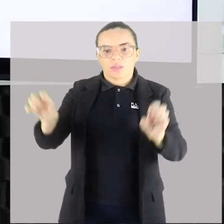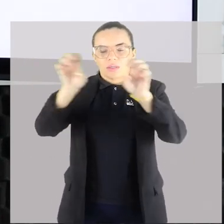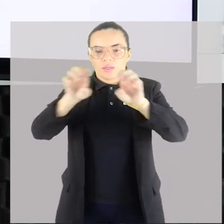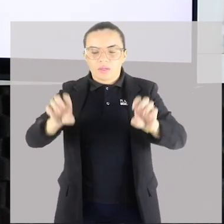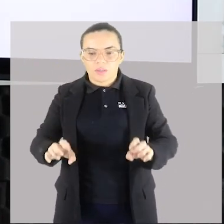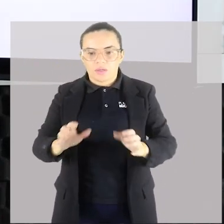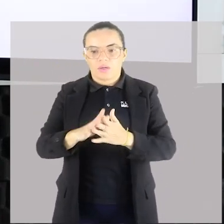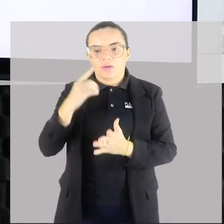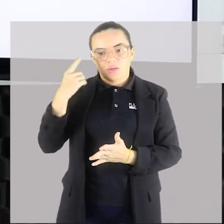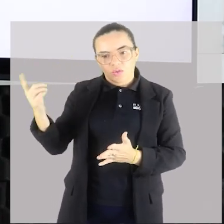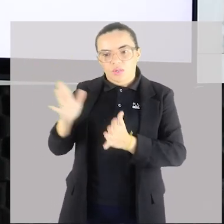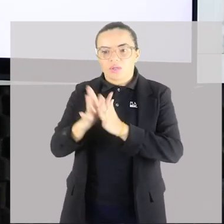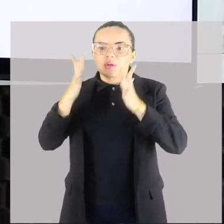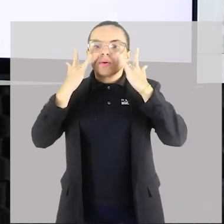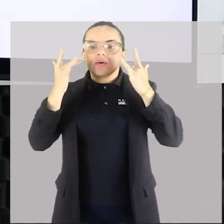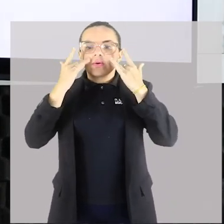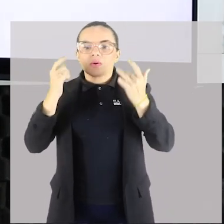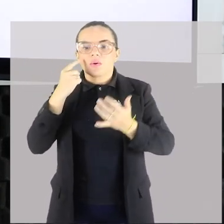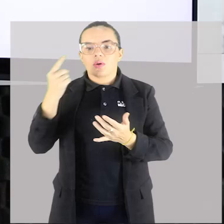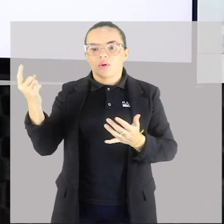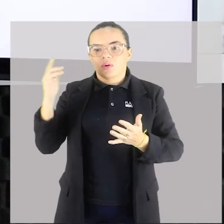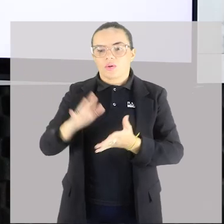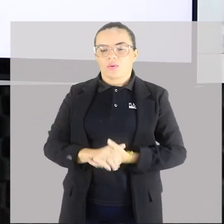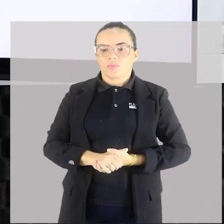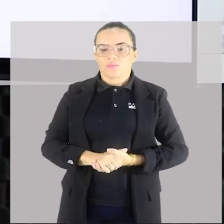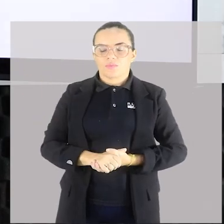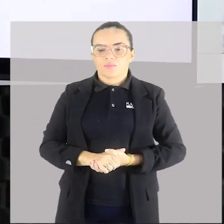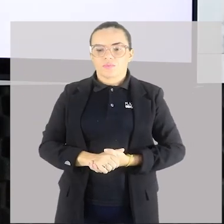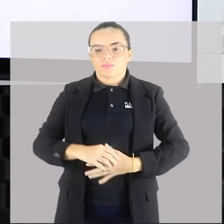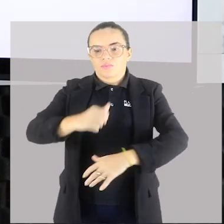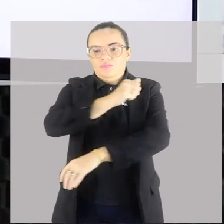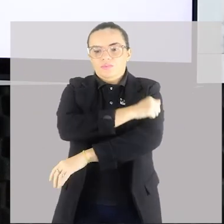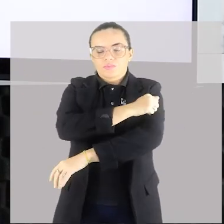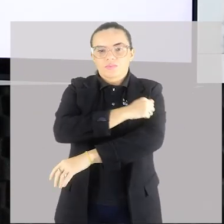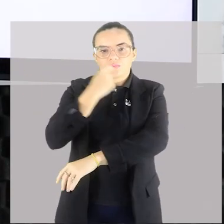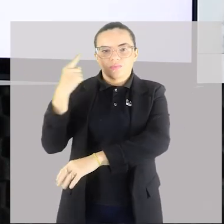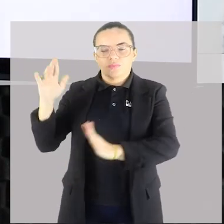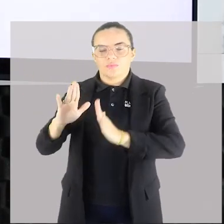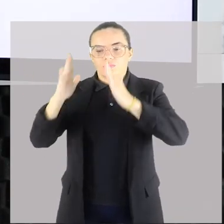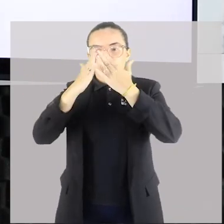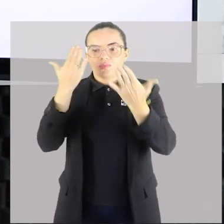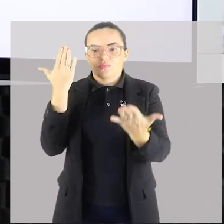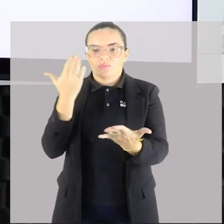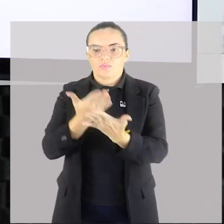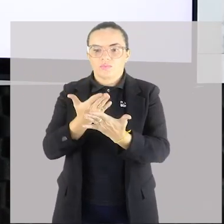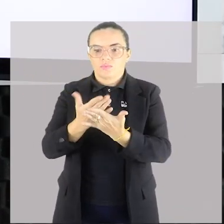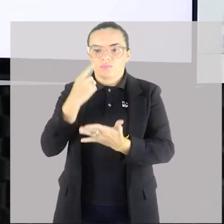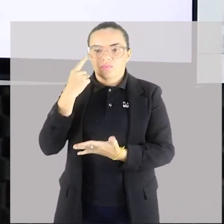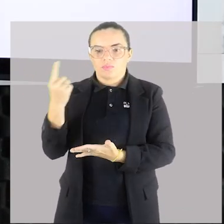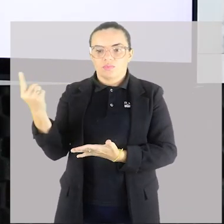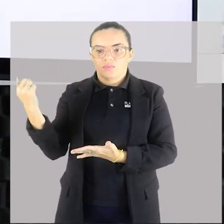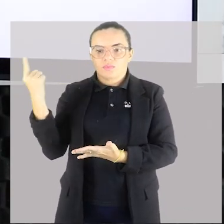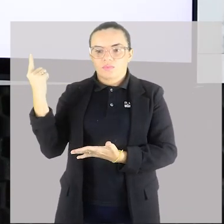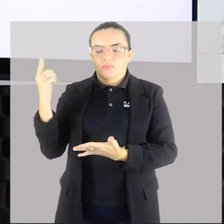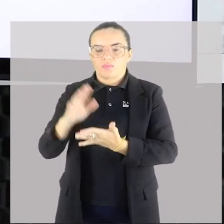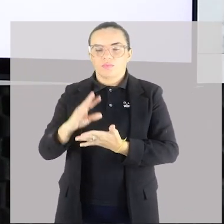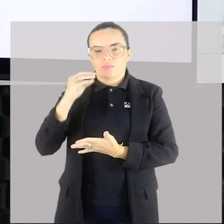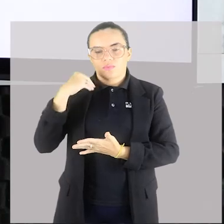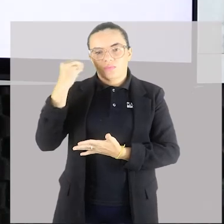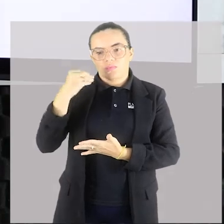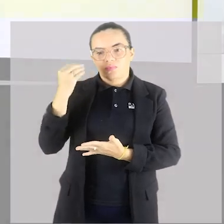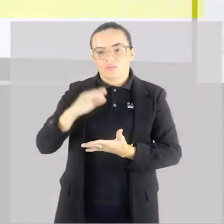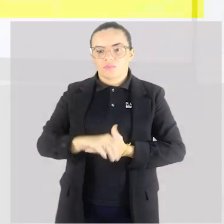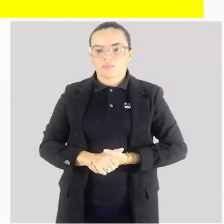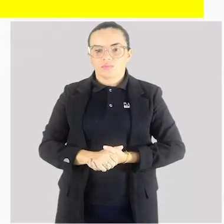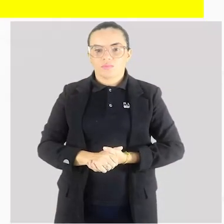que precedem os happenings. Tornou-se aluno da New School of Social Research, do curso chamado Composição Experimental.